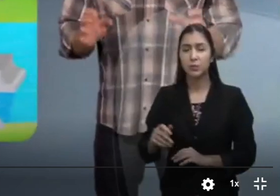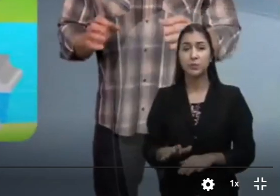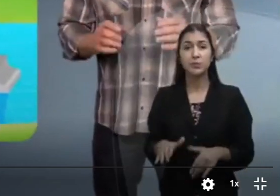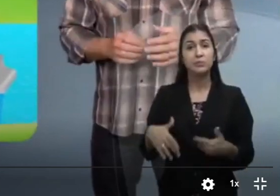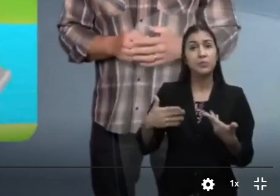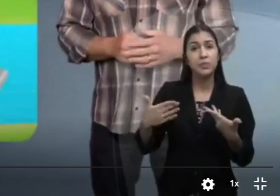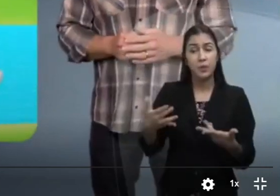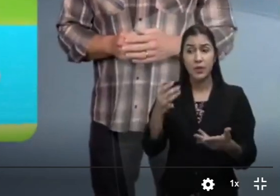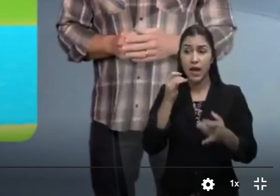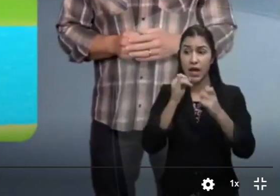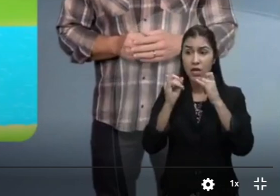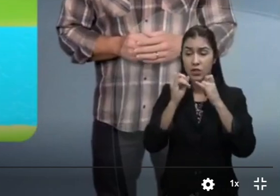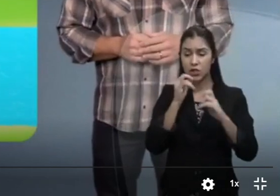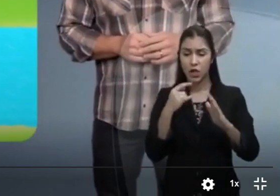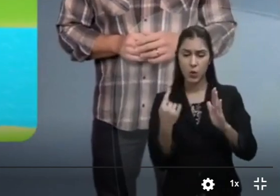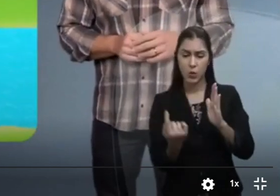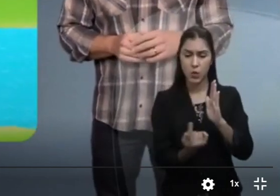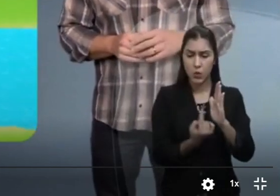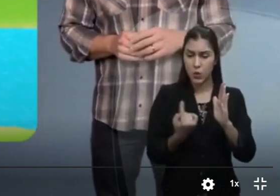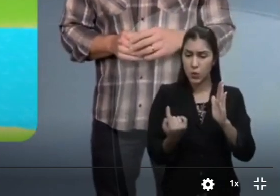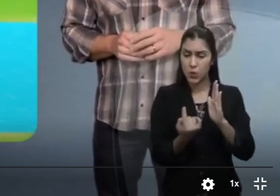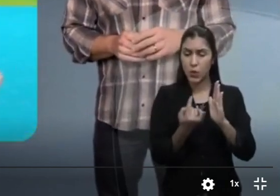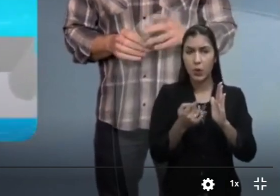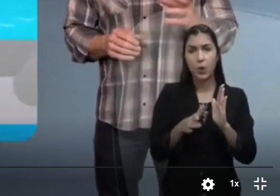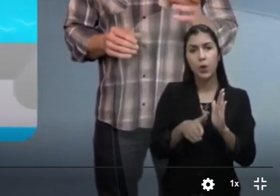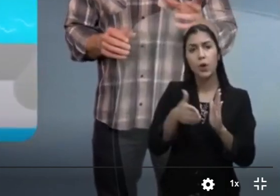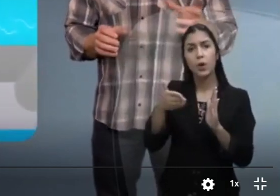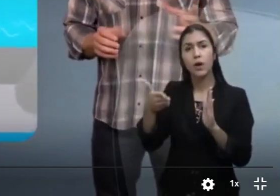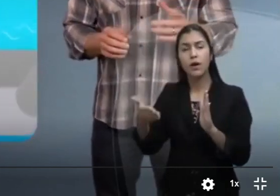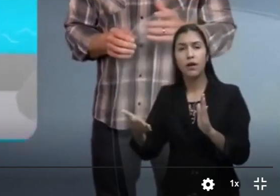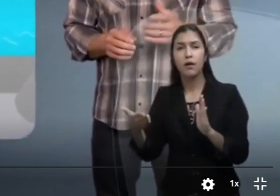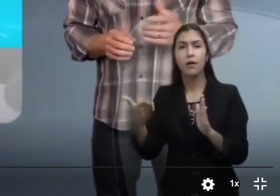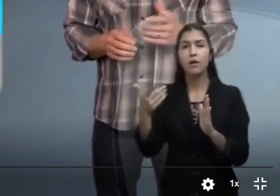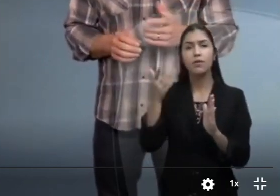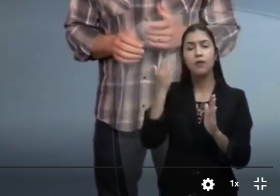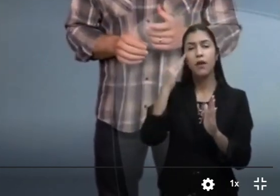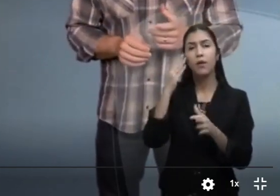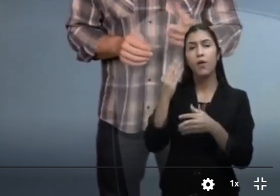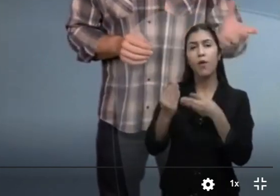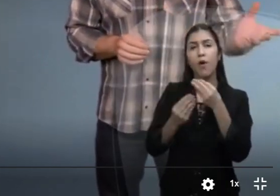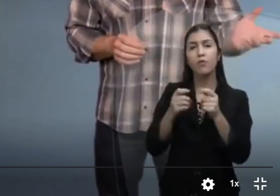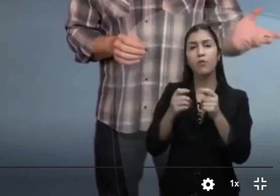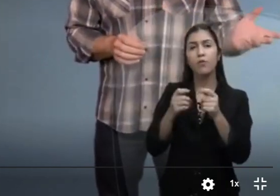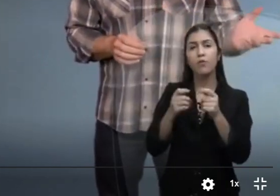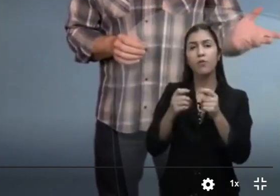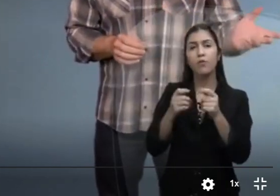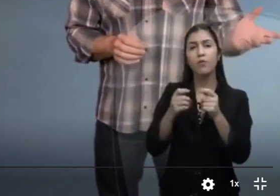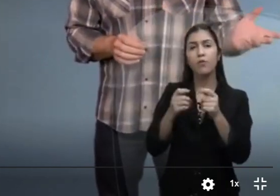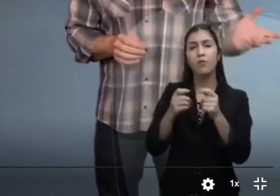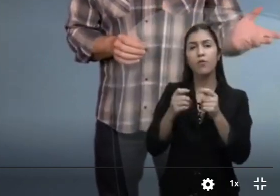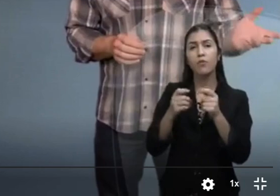Assim, com a energia gerada nos rios, o próximo passo é compreender como são feitas a transmissão